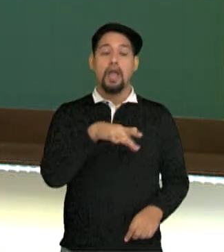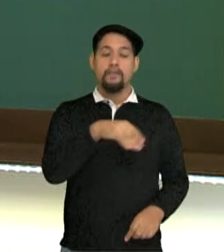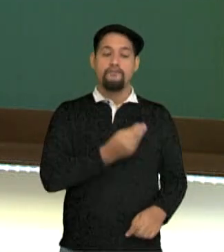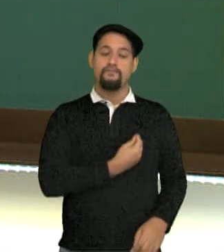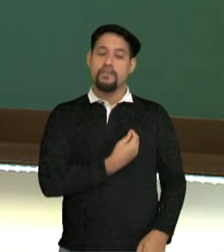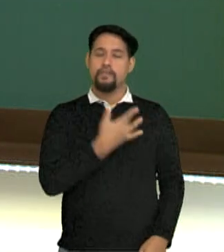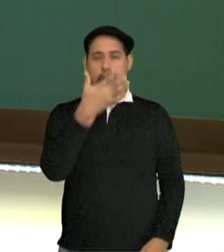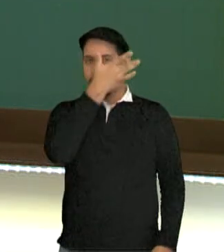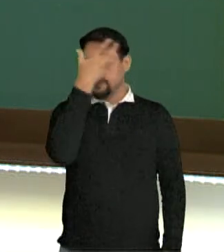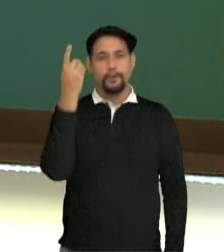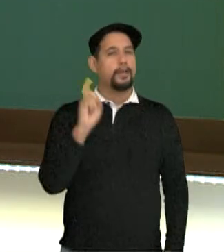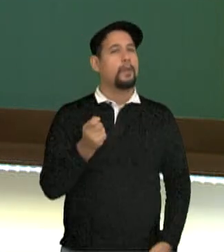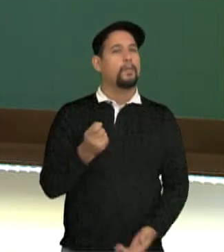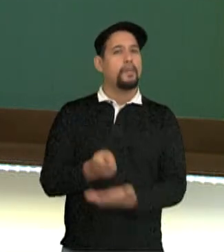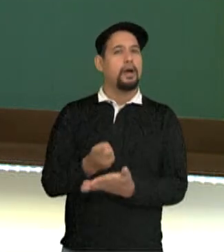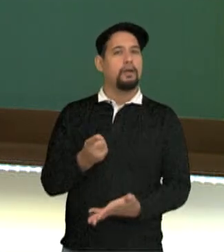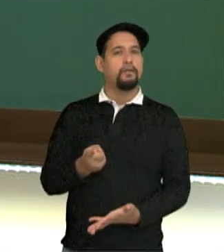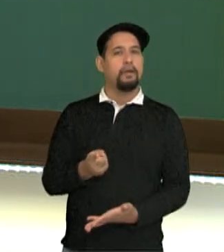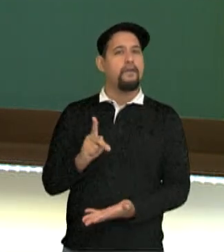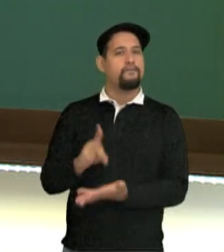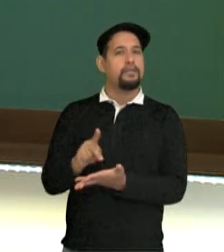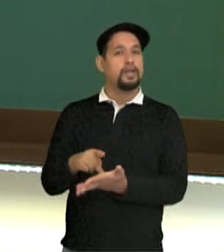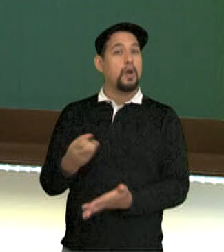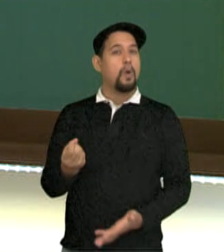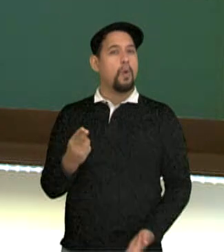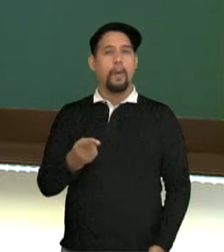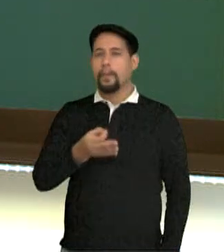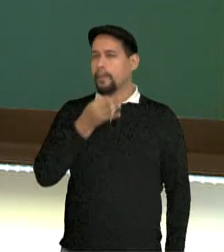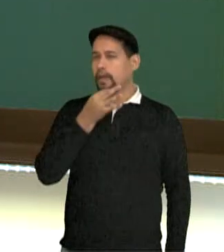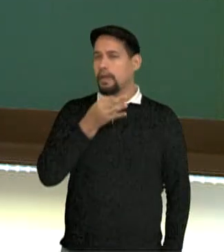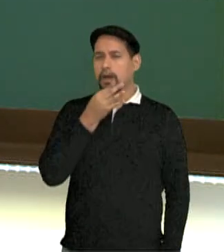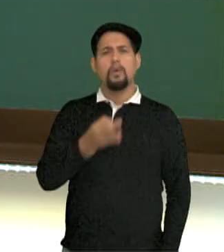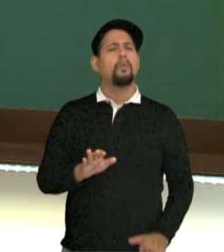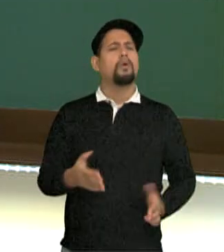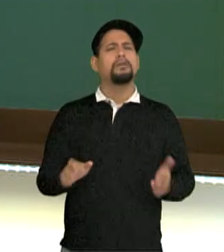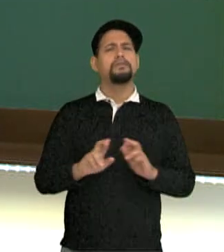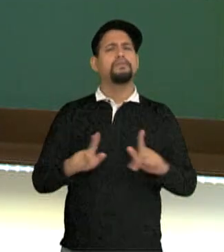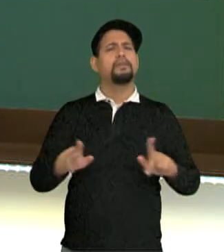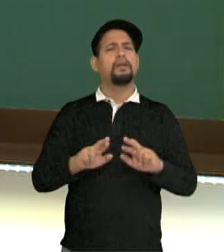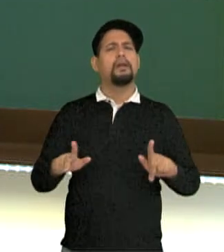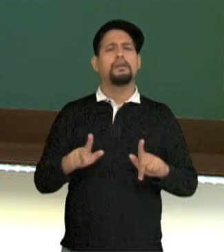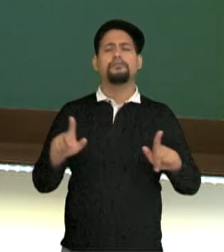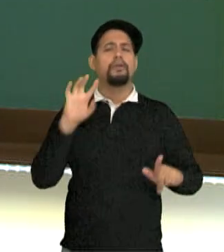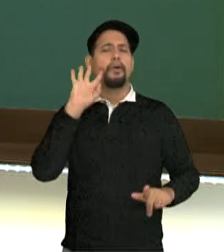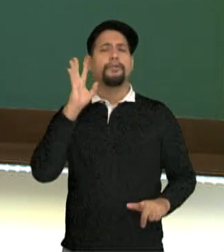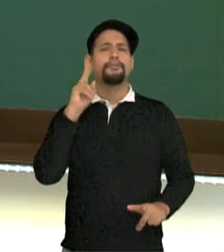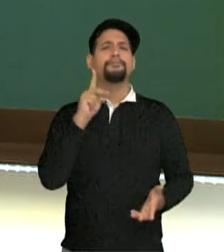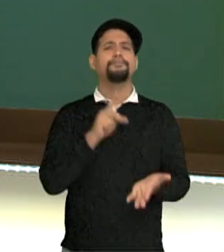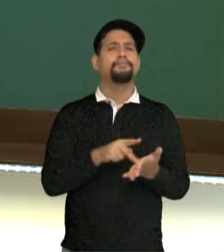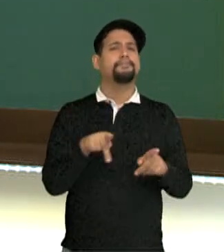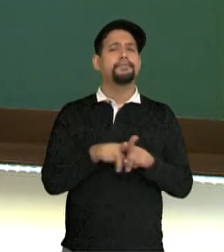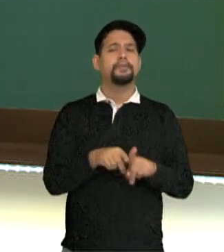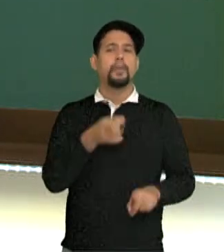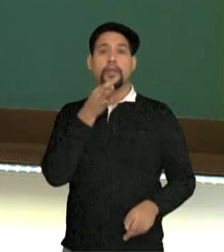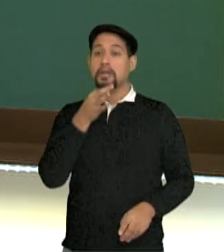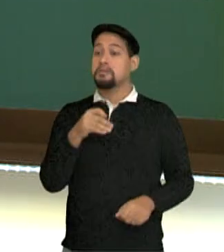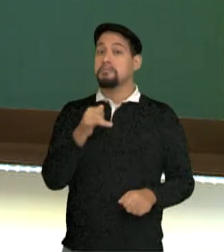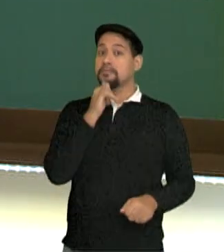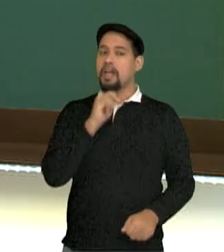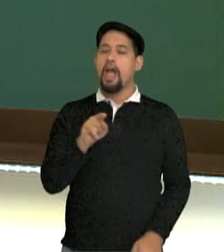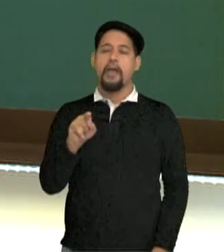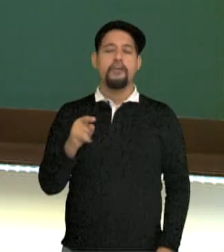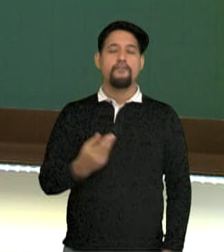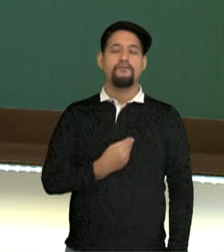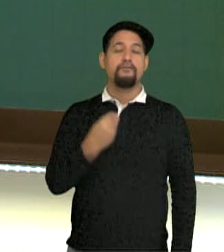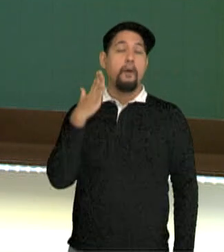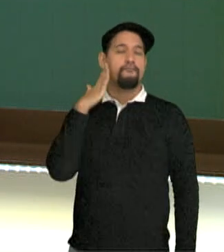inadimplente. É fato ou opinião? Fato. Qual a diferença de fato e opinião? Aqui mora uma famosa